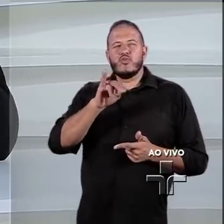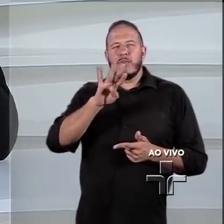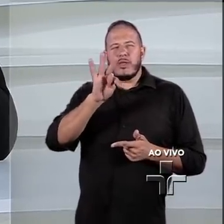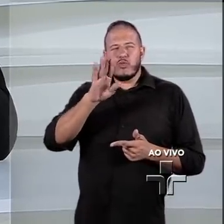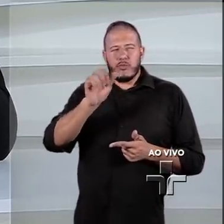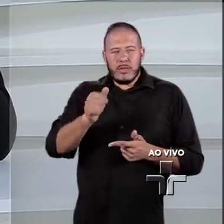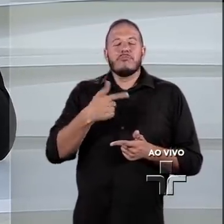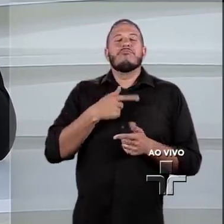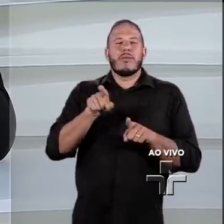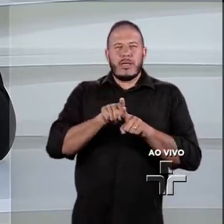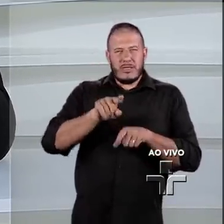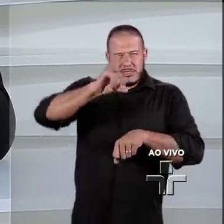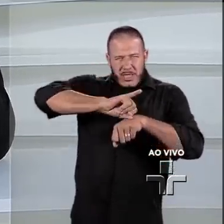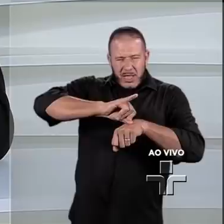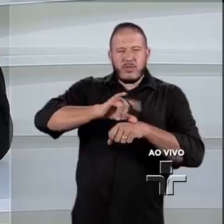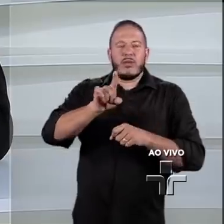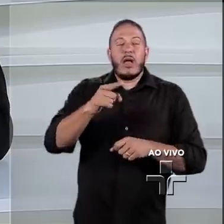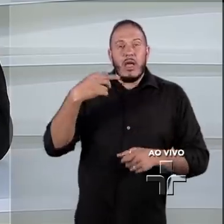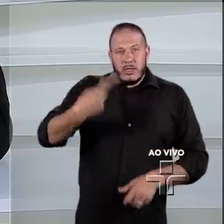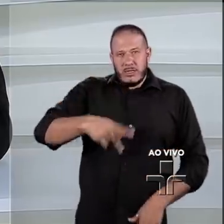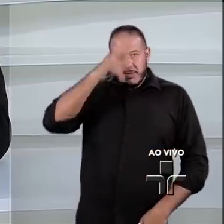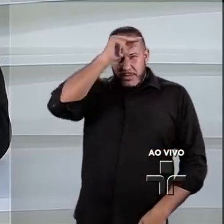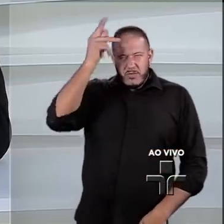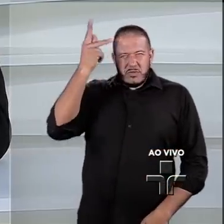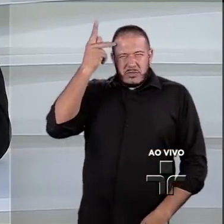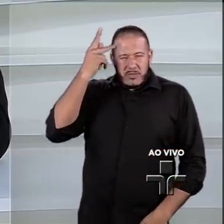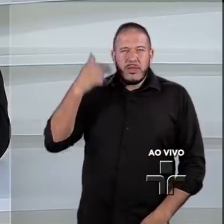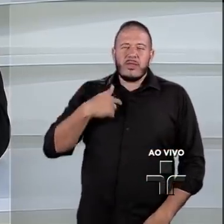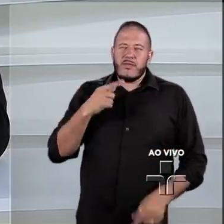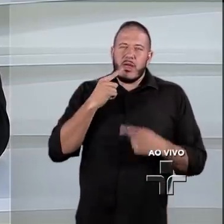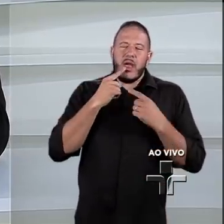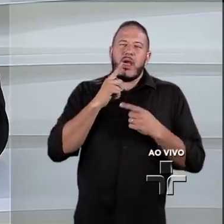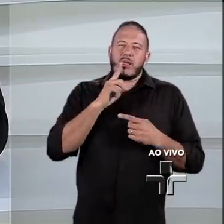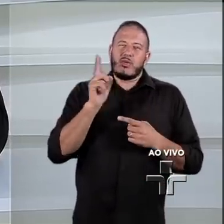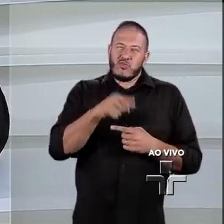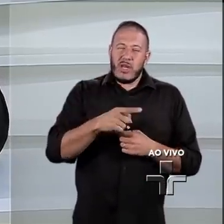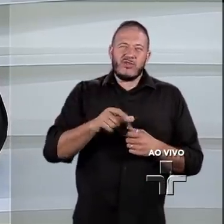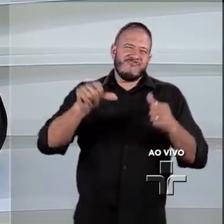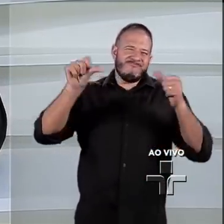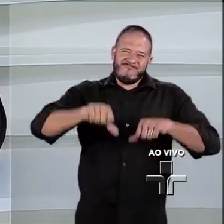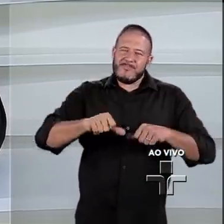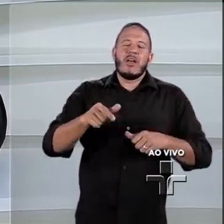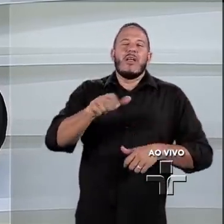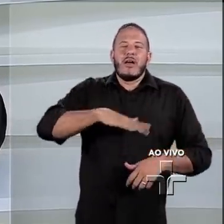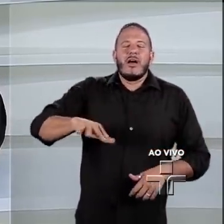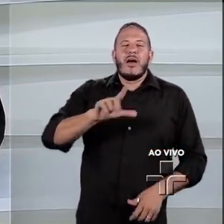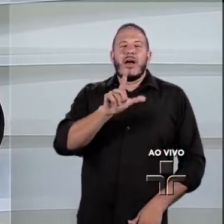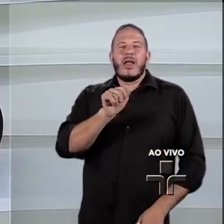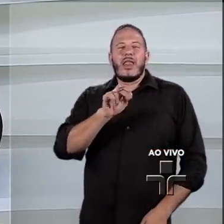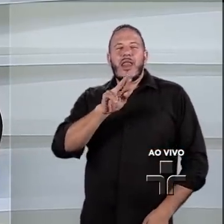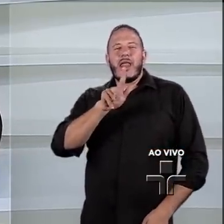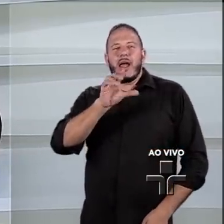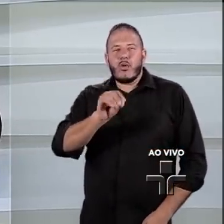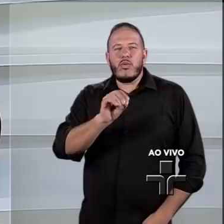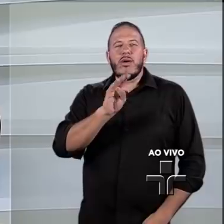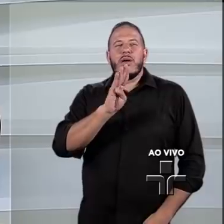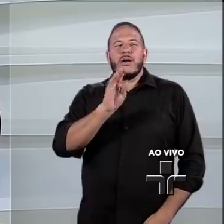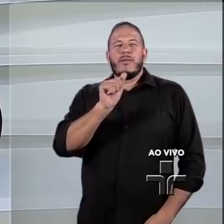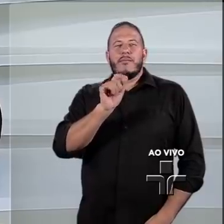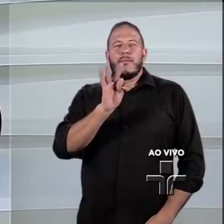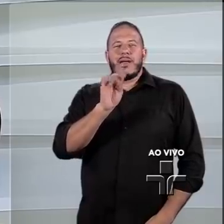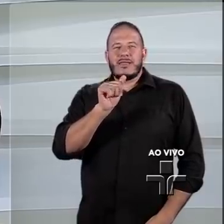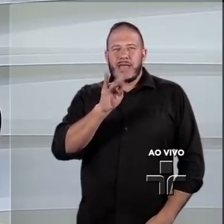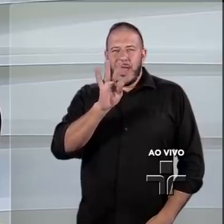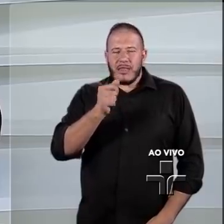20 anos, teve resultados lamentáveis com operações urbanas assim. O Largo da Batata rendeu muito dinheiro para a